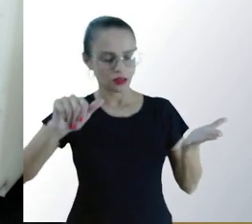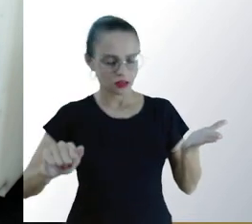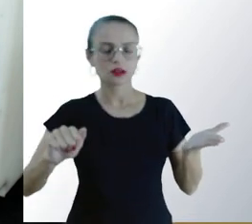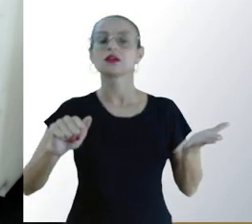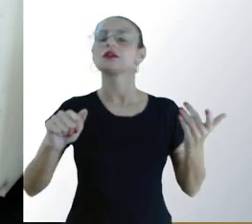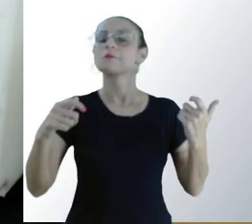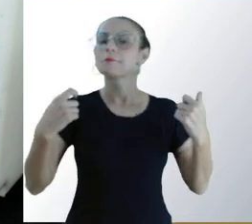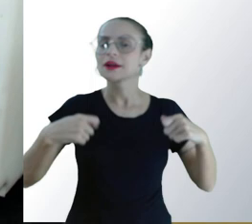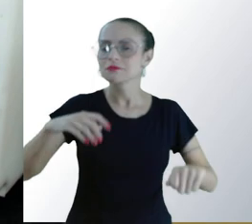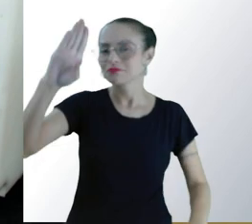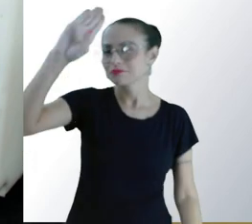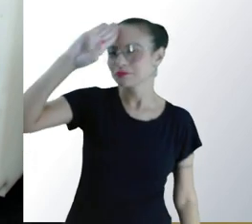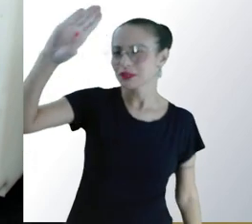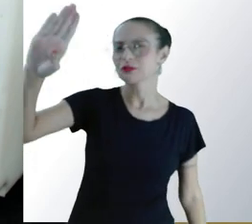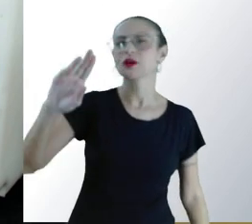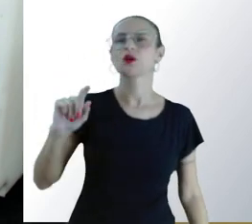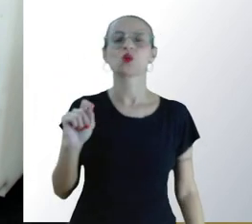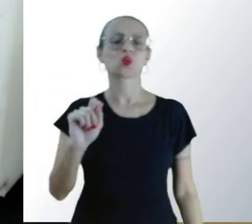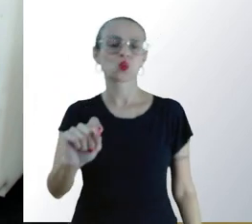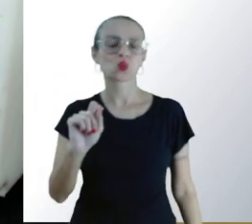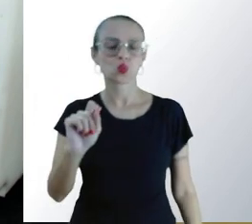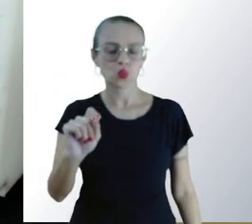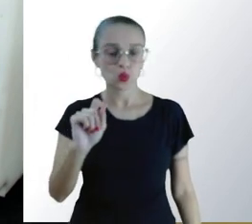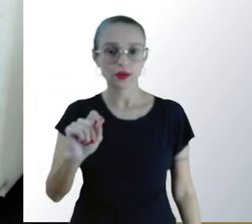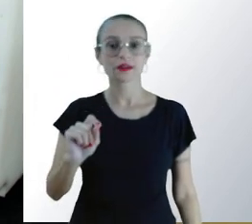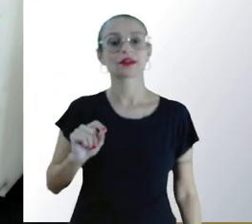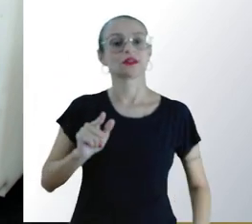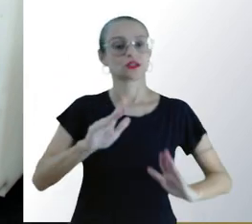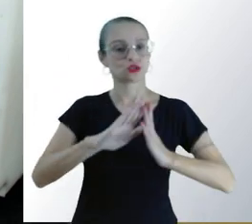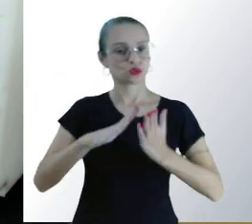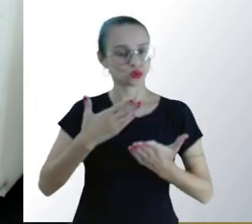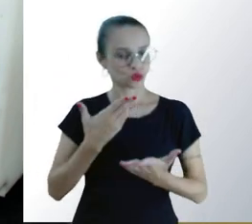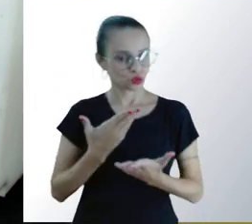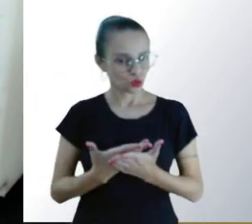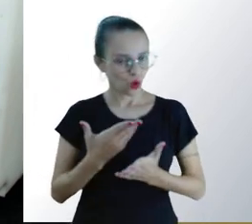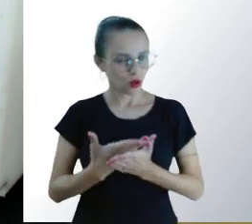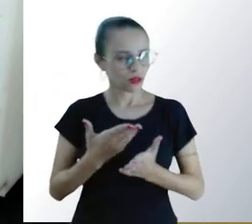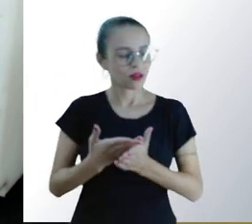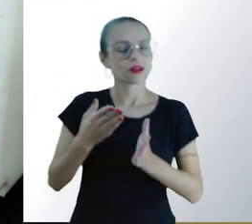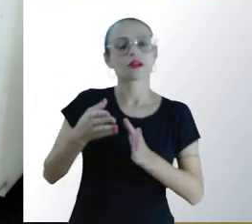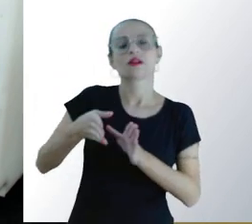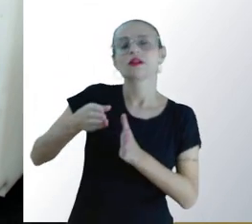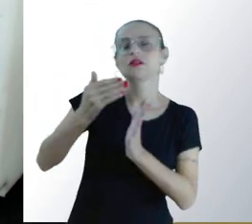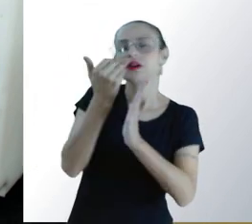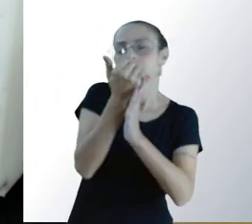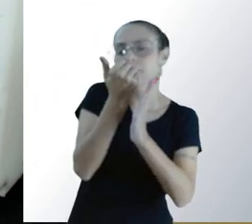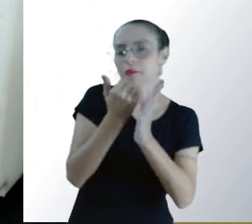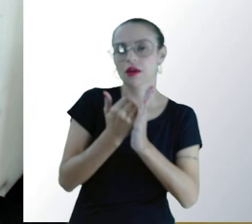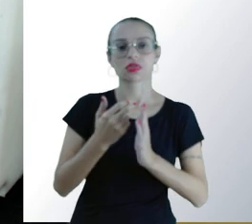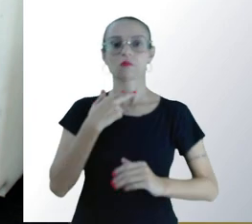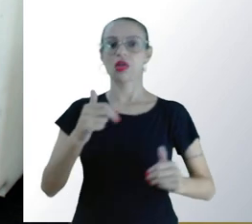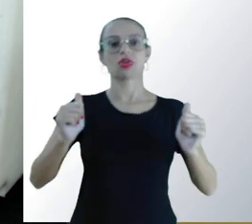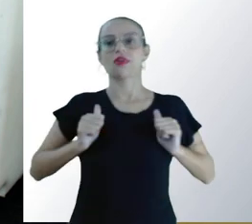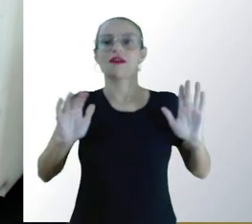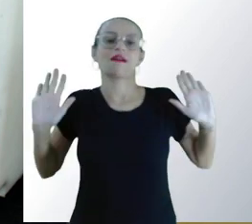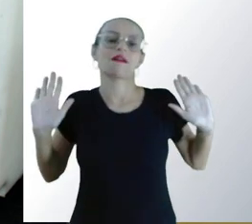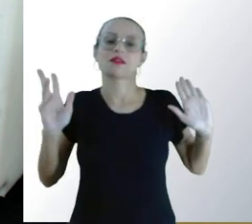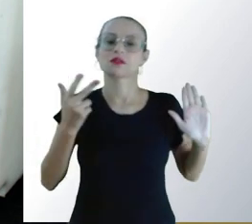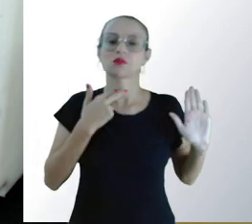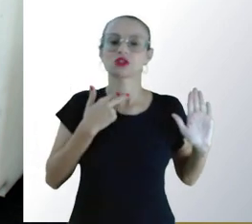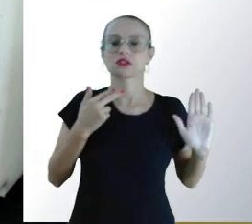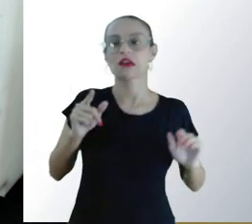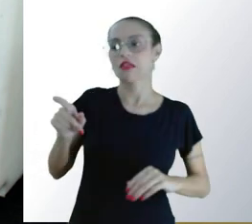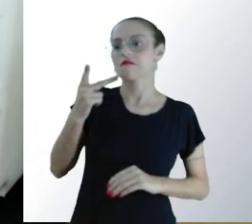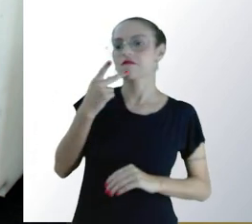encaminhe conhecimento, mas principalmente, né, é que a escola faça os encaminhamentos, no sentido de não se omitir. Eu não posso dizer, ela